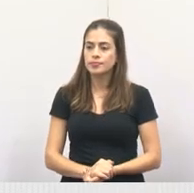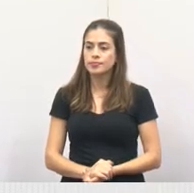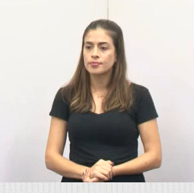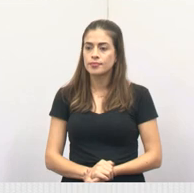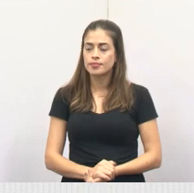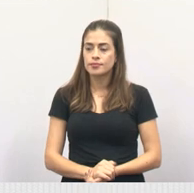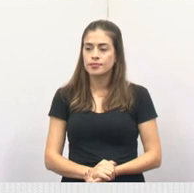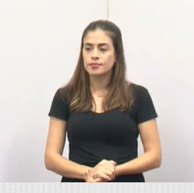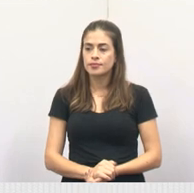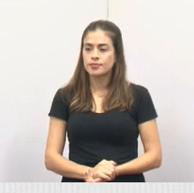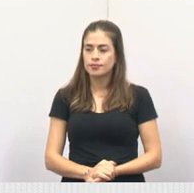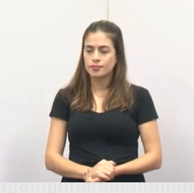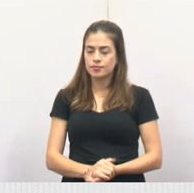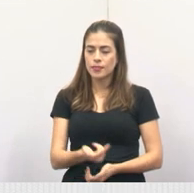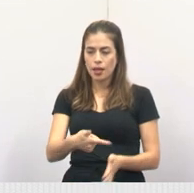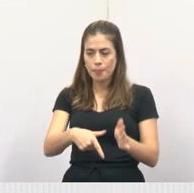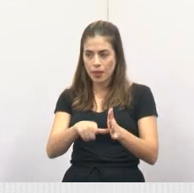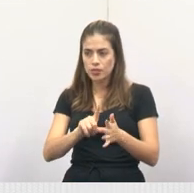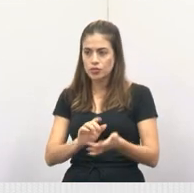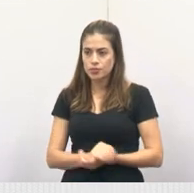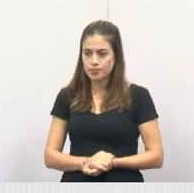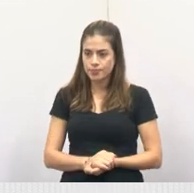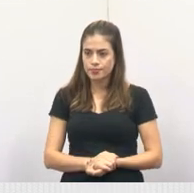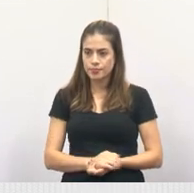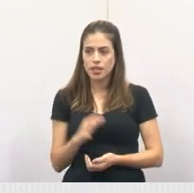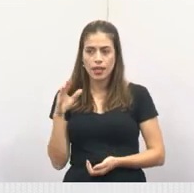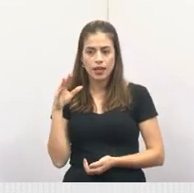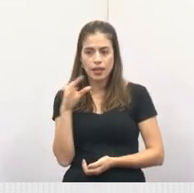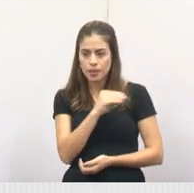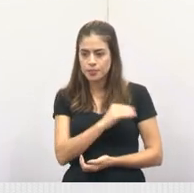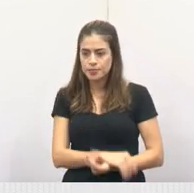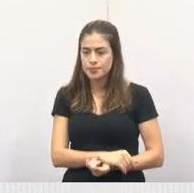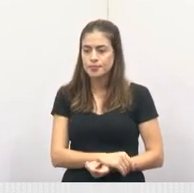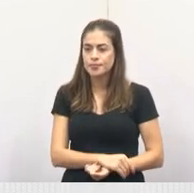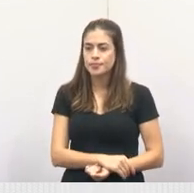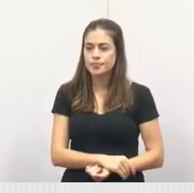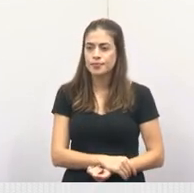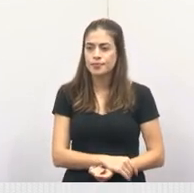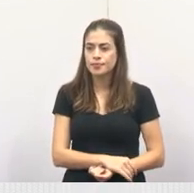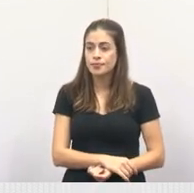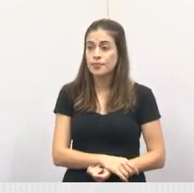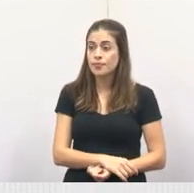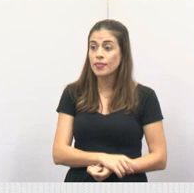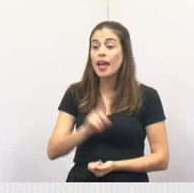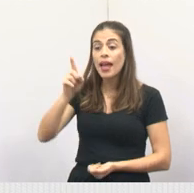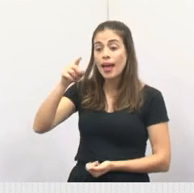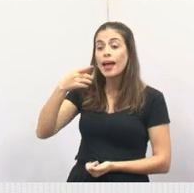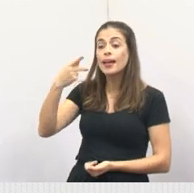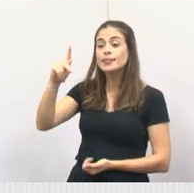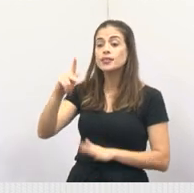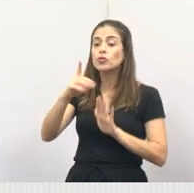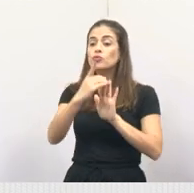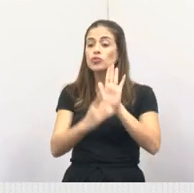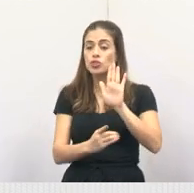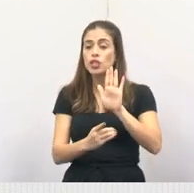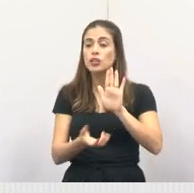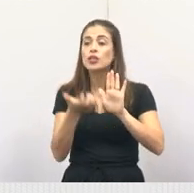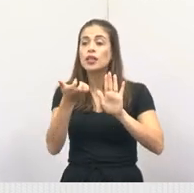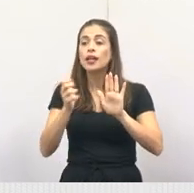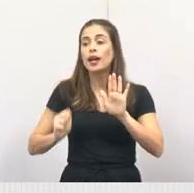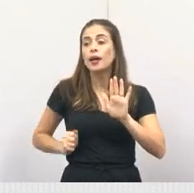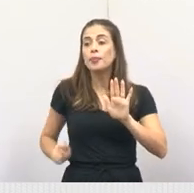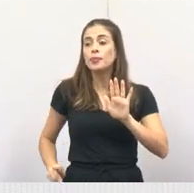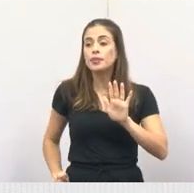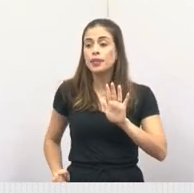a penúltima por gentileza é bem rapidinho é só aqui é o seu direito é aqueles que querem se aposentar